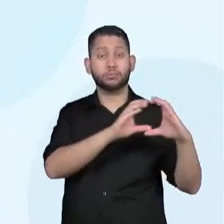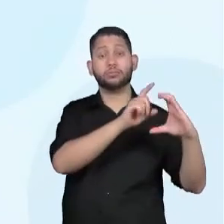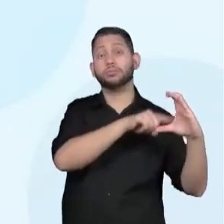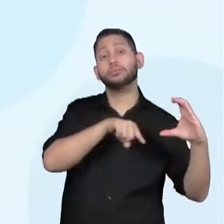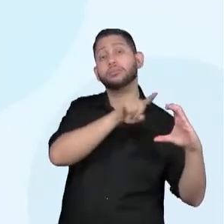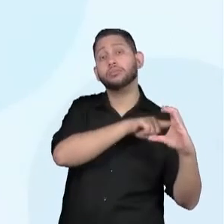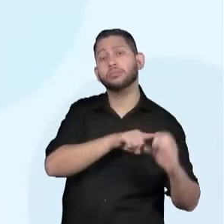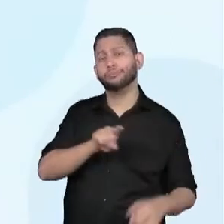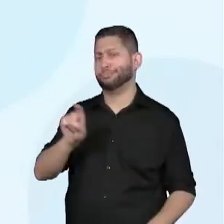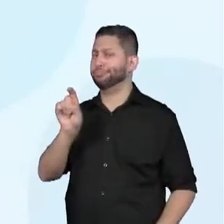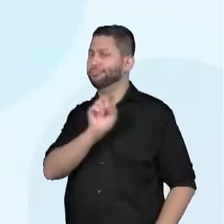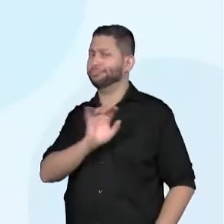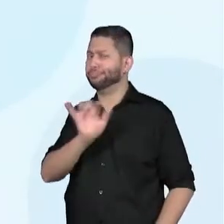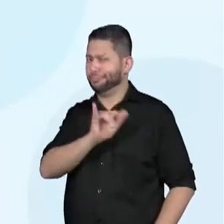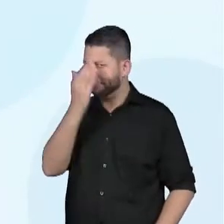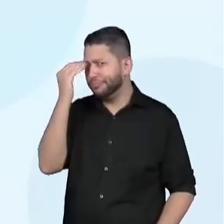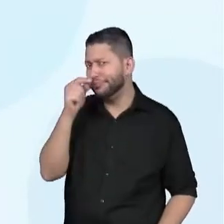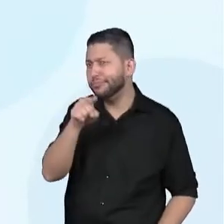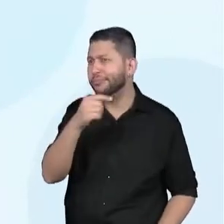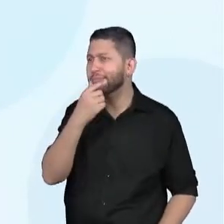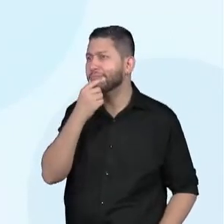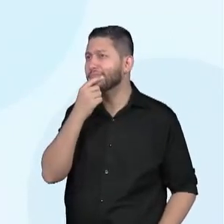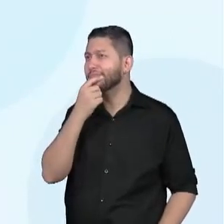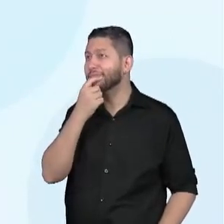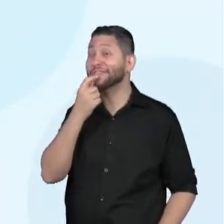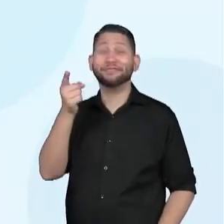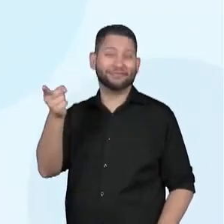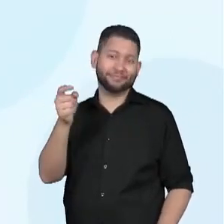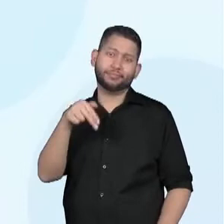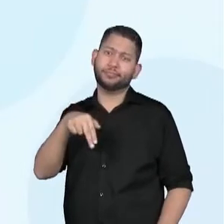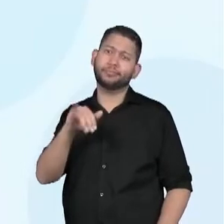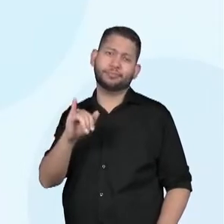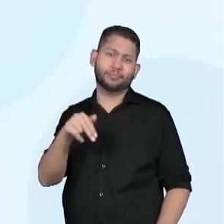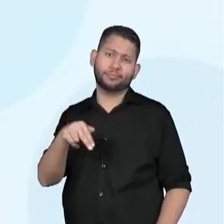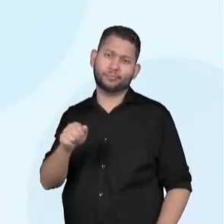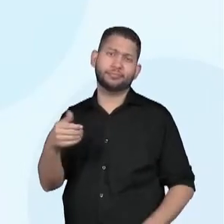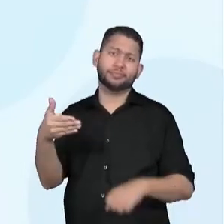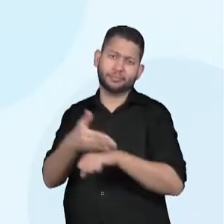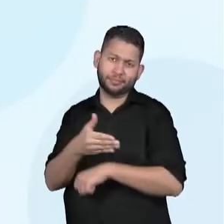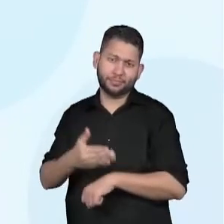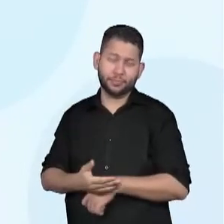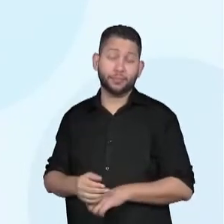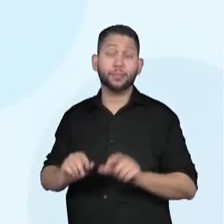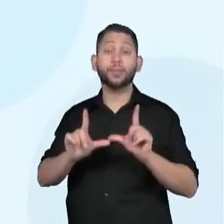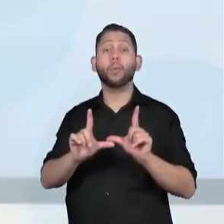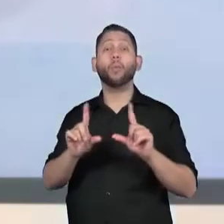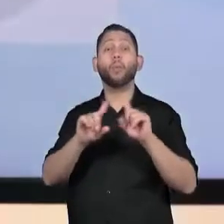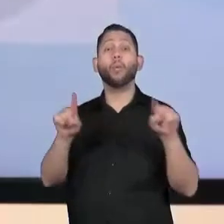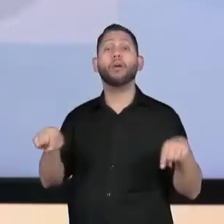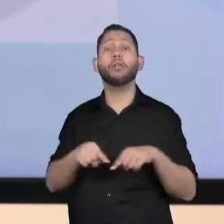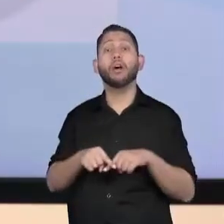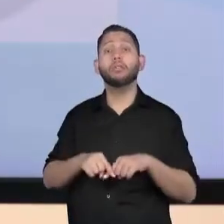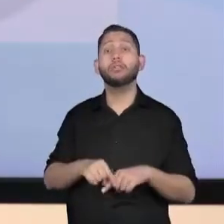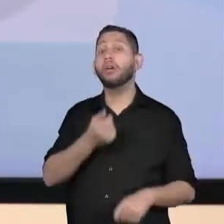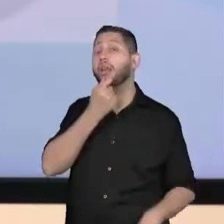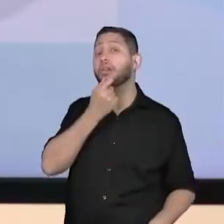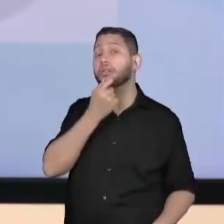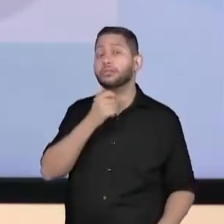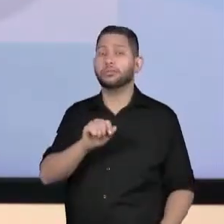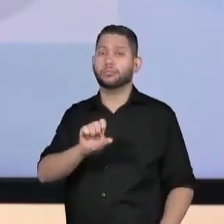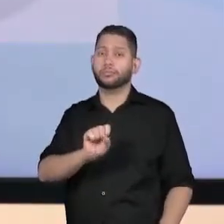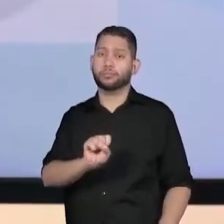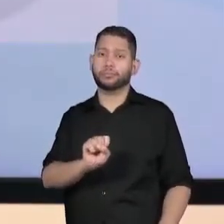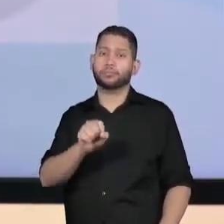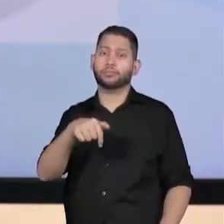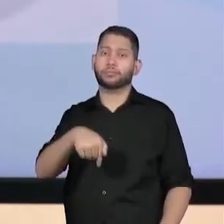super participando aqui do chat. Eu perguntei como é que é quadrado em inglês e a Nina respondeu para a gente square. É isso mesmo, Nina,